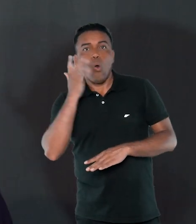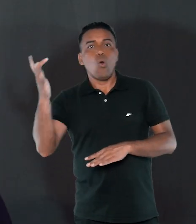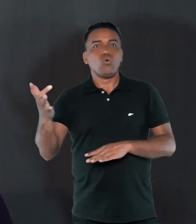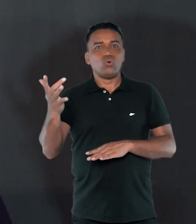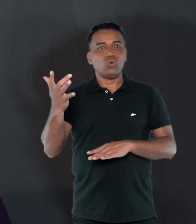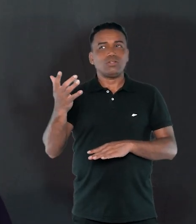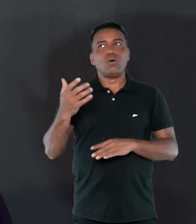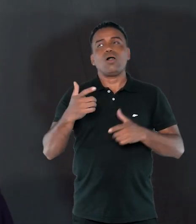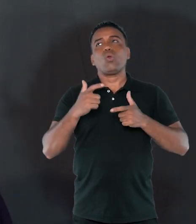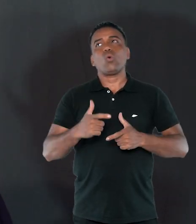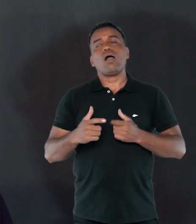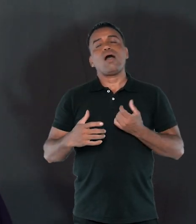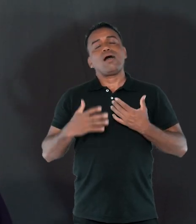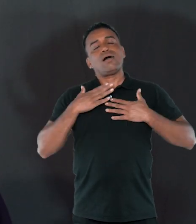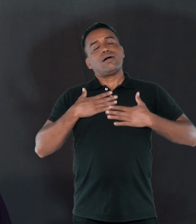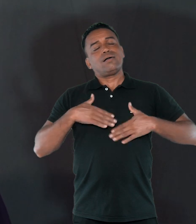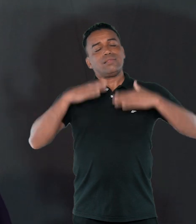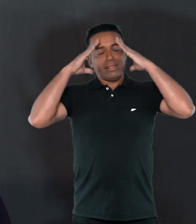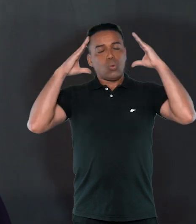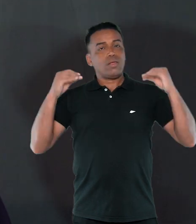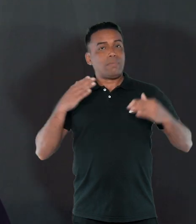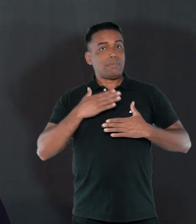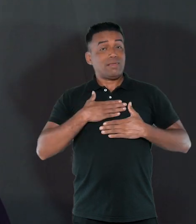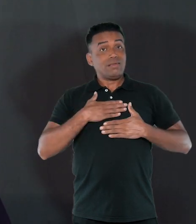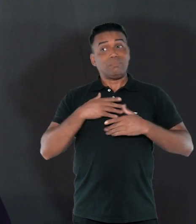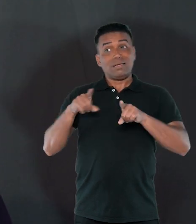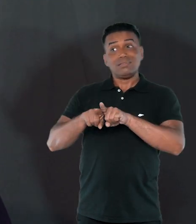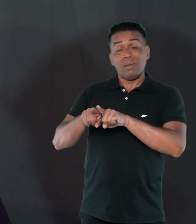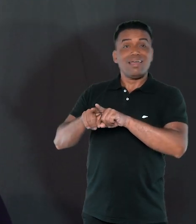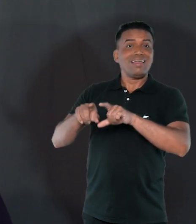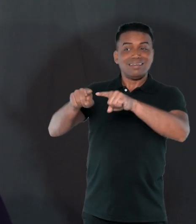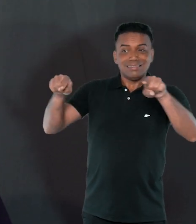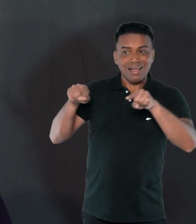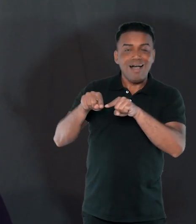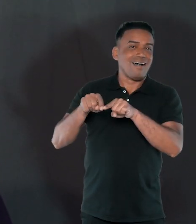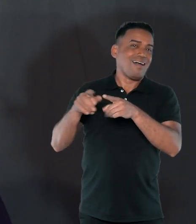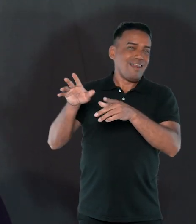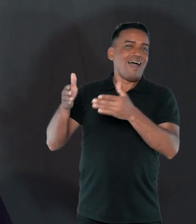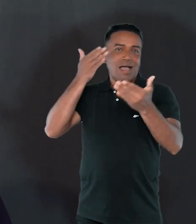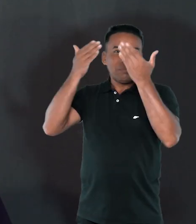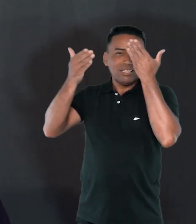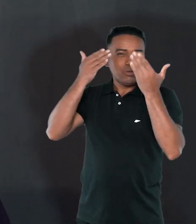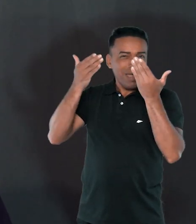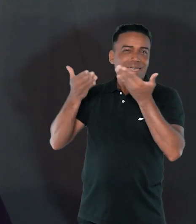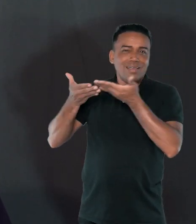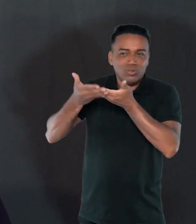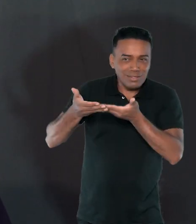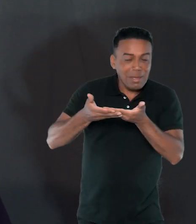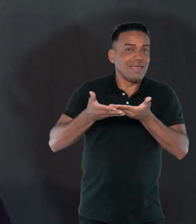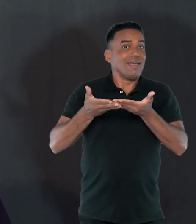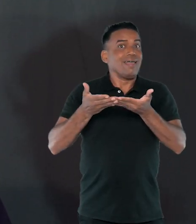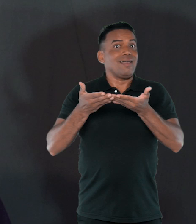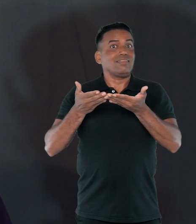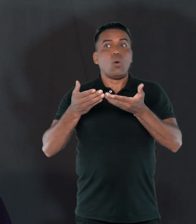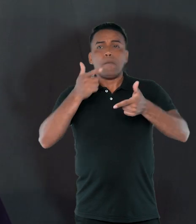eu atendo, mas para mim mesma. Como é bom ter essa segunda casa, né? Eu me encontro muito ali,